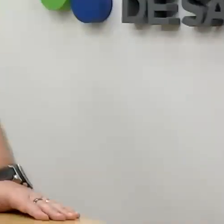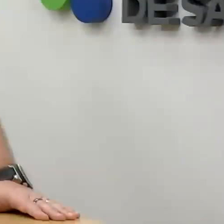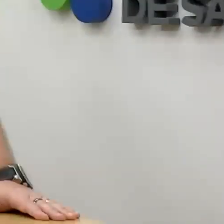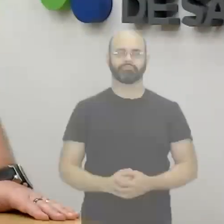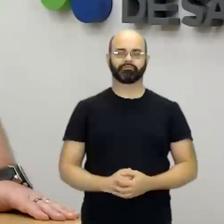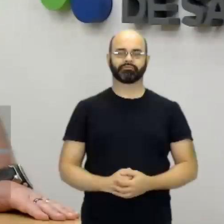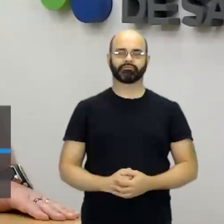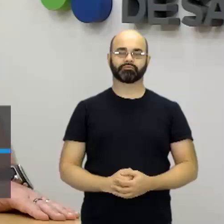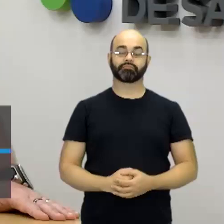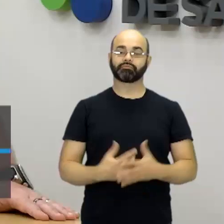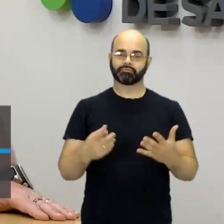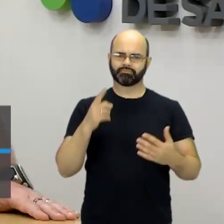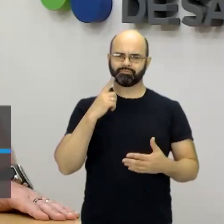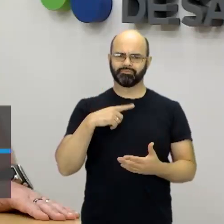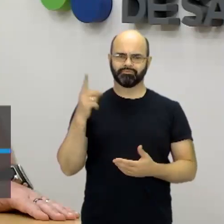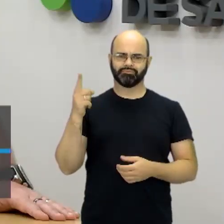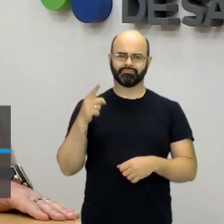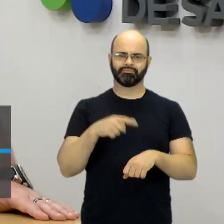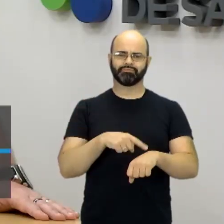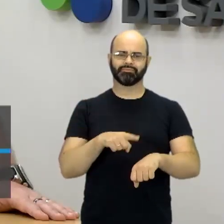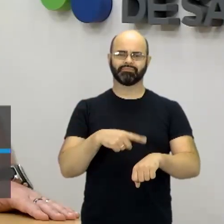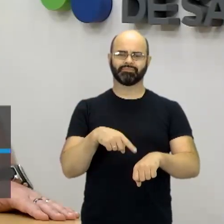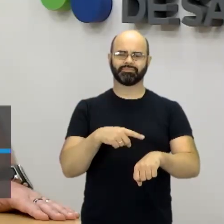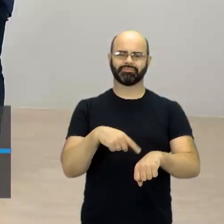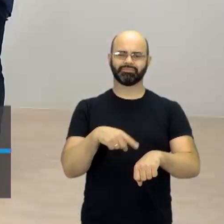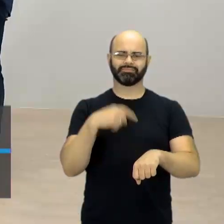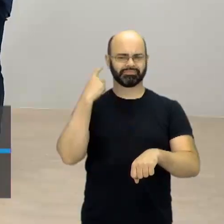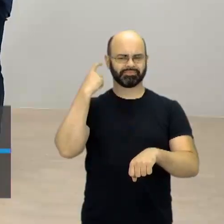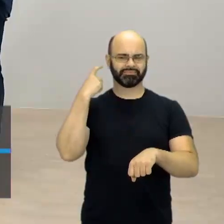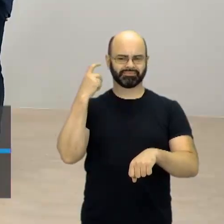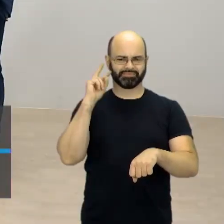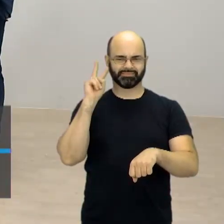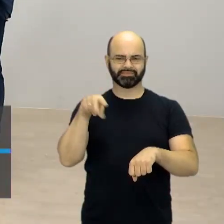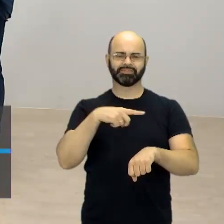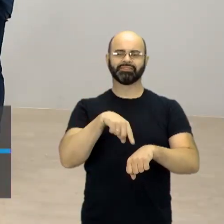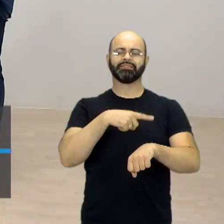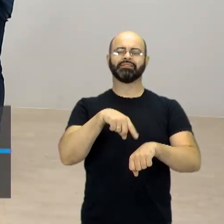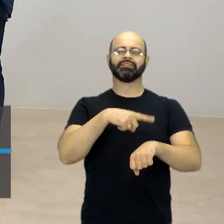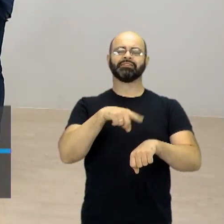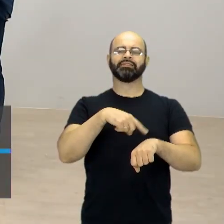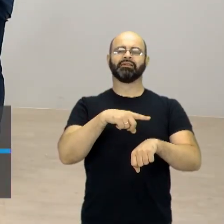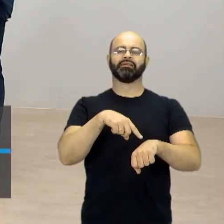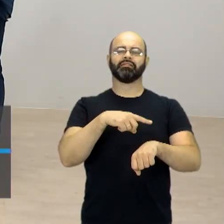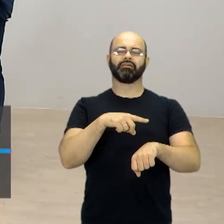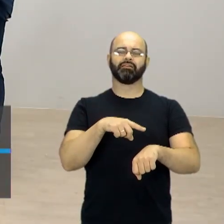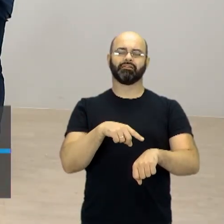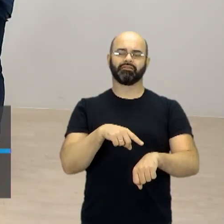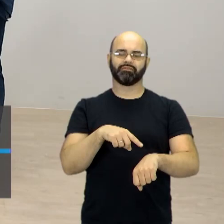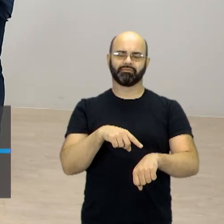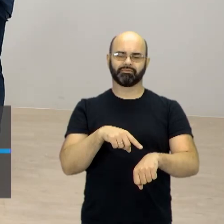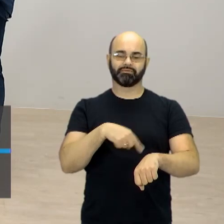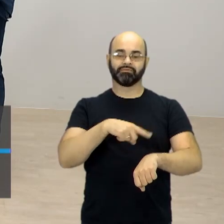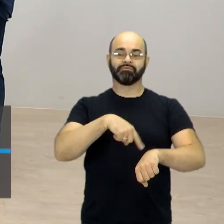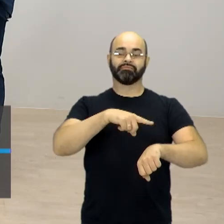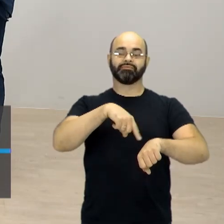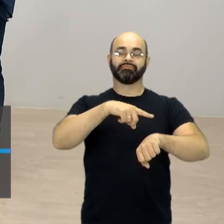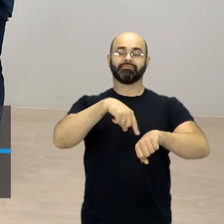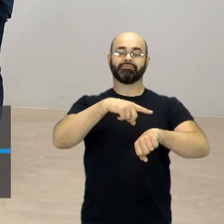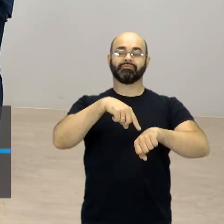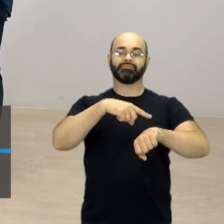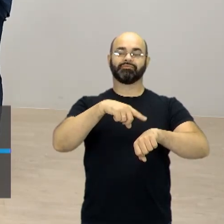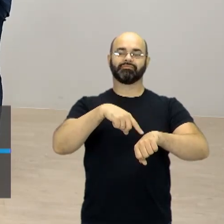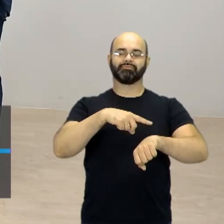mas você perceber que o relógio ele cansa ele ele dá uma ele dá uma paradinha que será isso não é coisa do estúdio